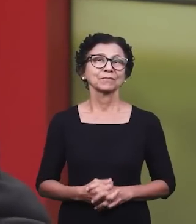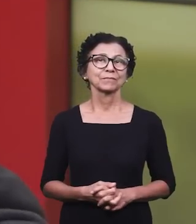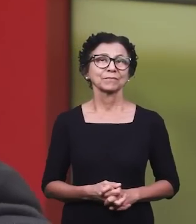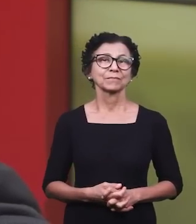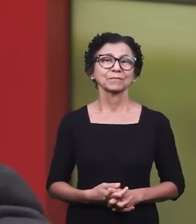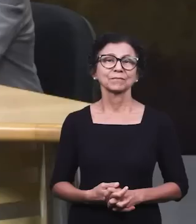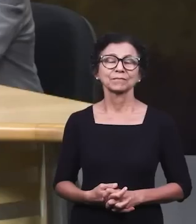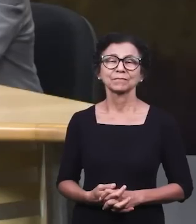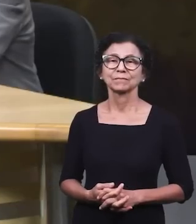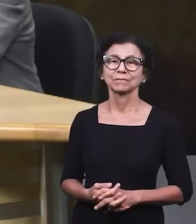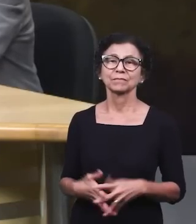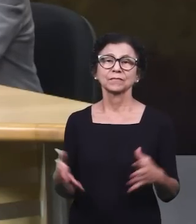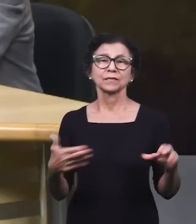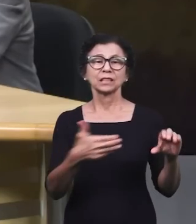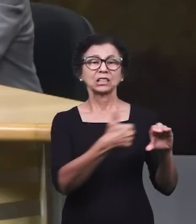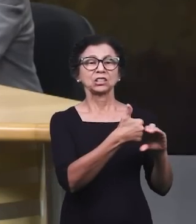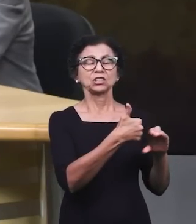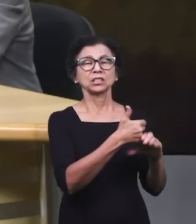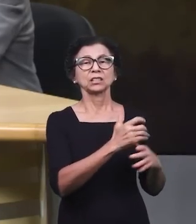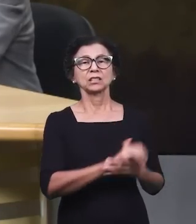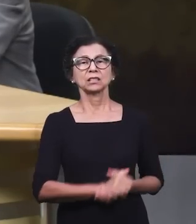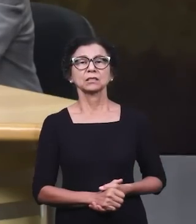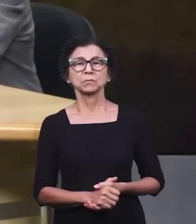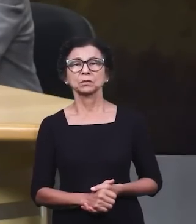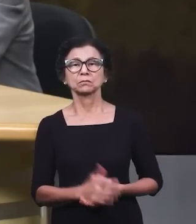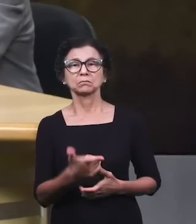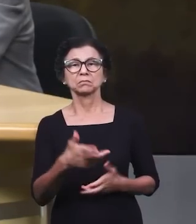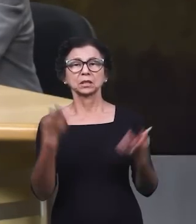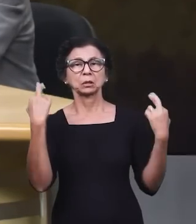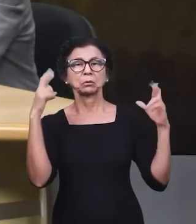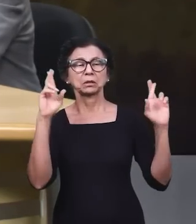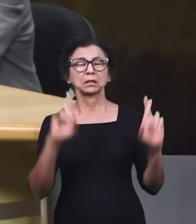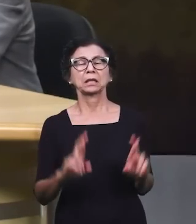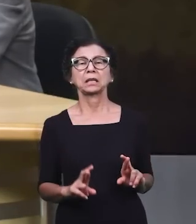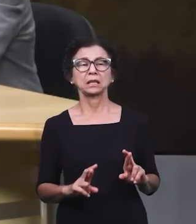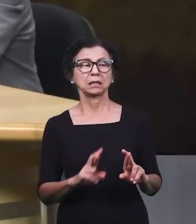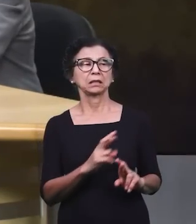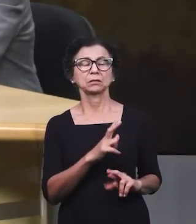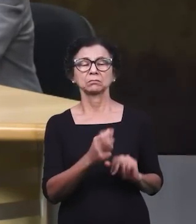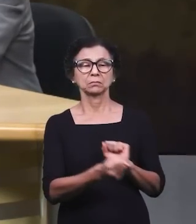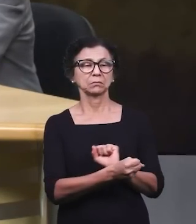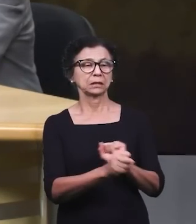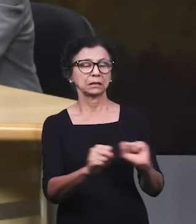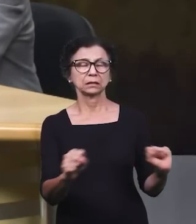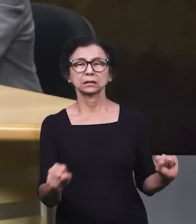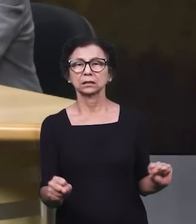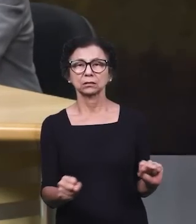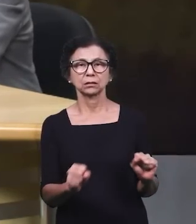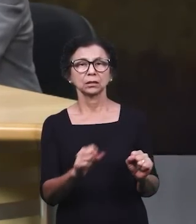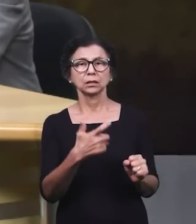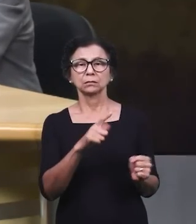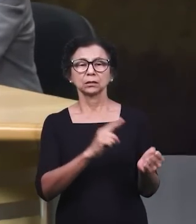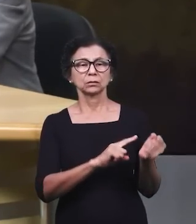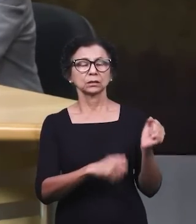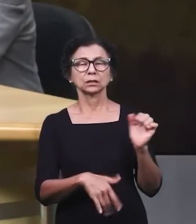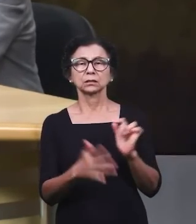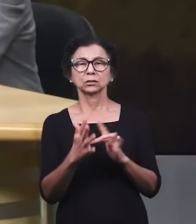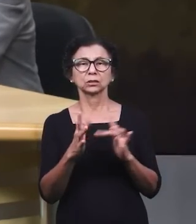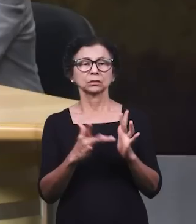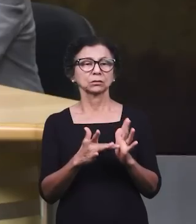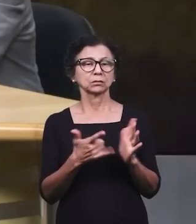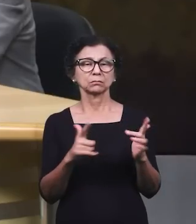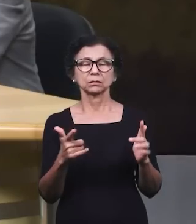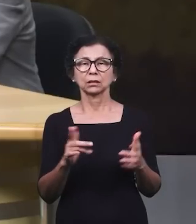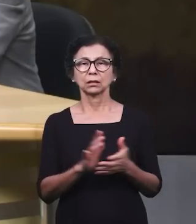não faz diferença, vamos fazer o culto assim mesmo. Não tem o cordeiro, não tem o sangue, não tem a libertação, aí vai de qualquer jeito. Obediência. Tem